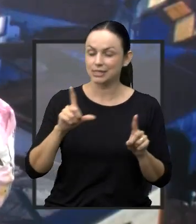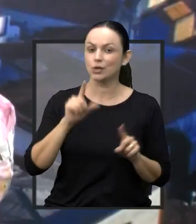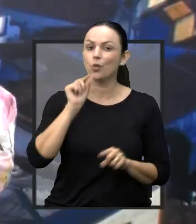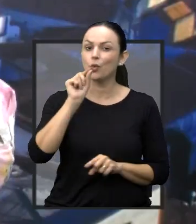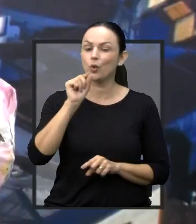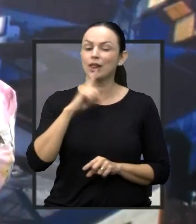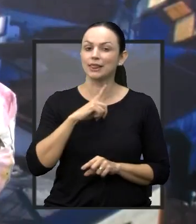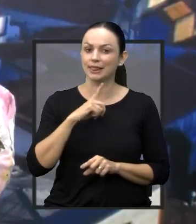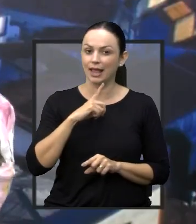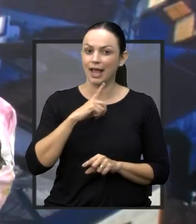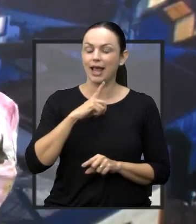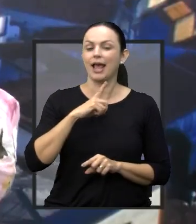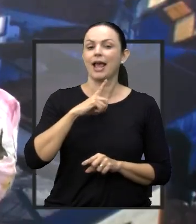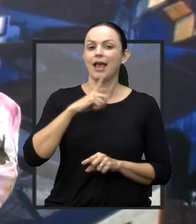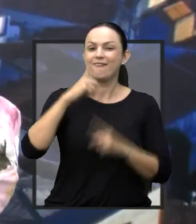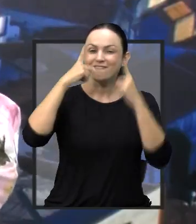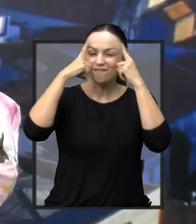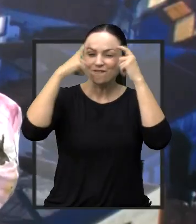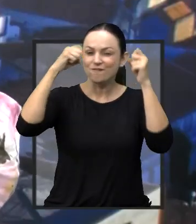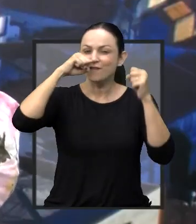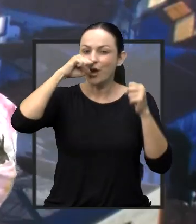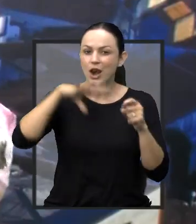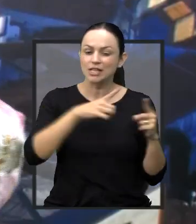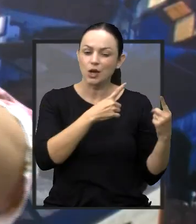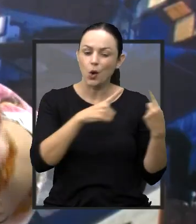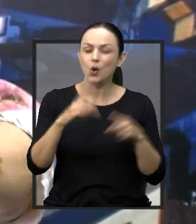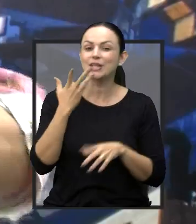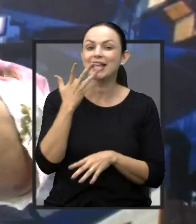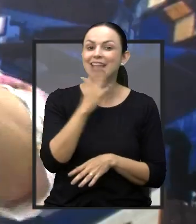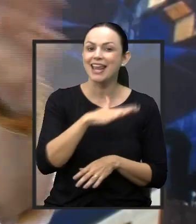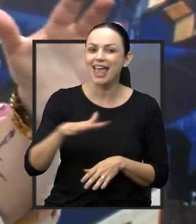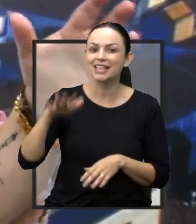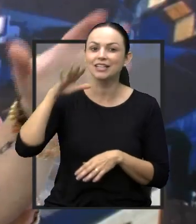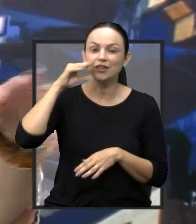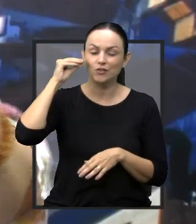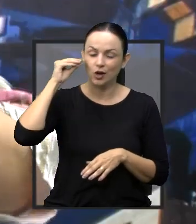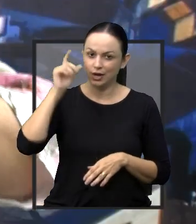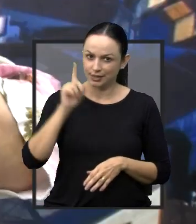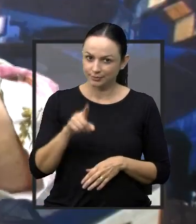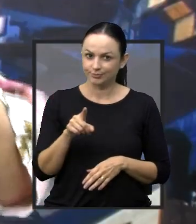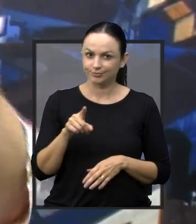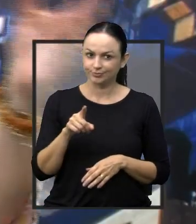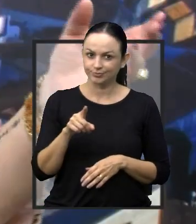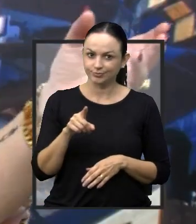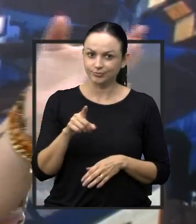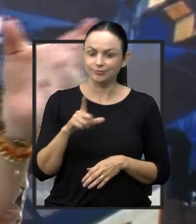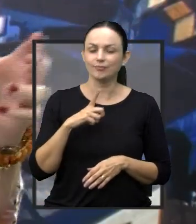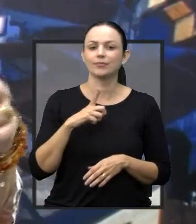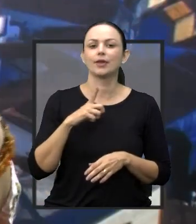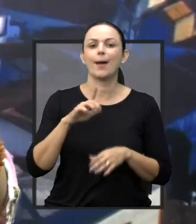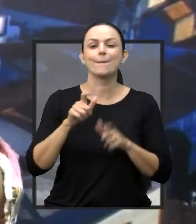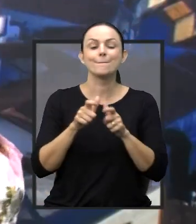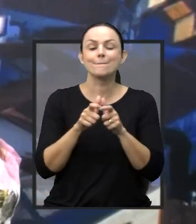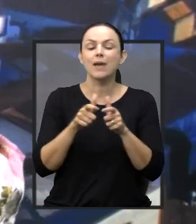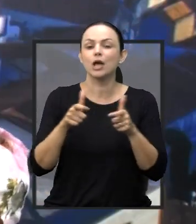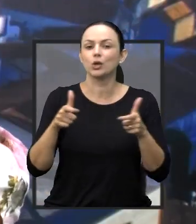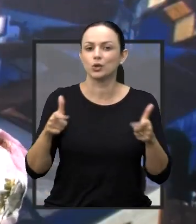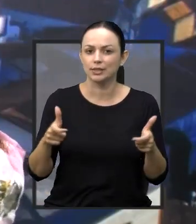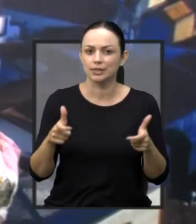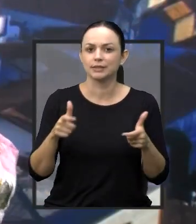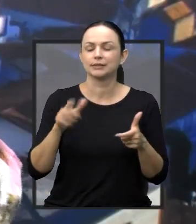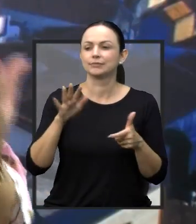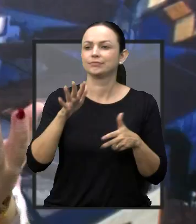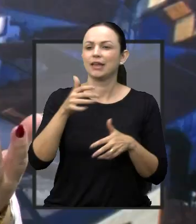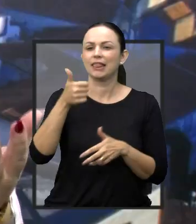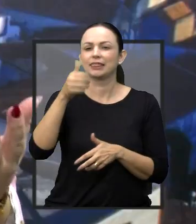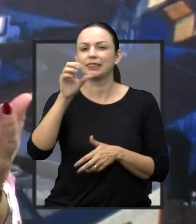de violência contra crianças e adolescentes, e aí nesse cenário, a franca maioria, né, a gente chega para